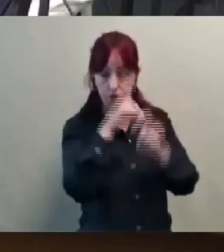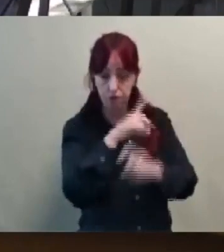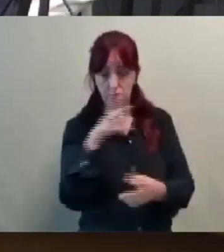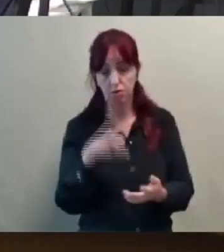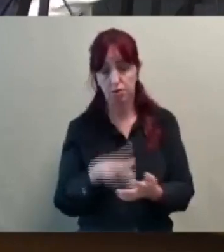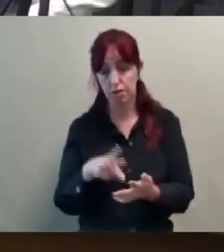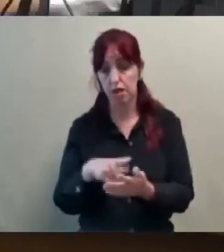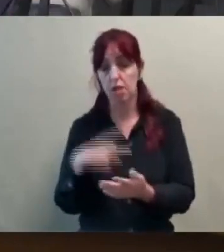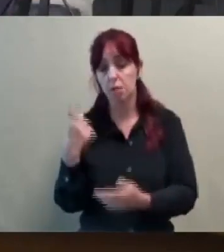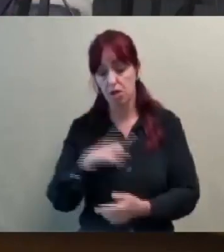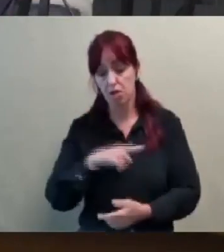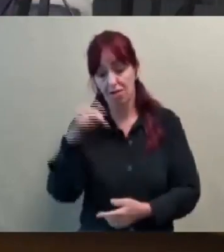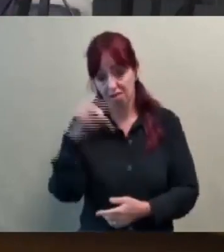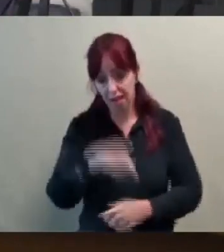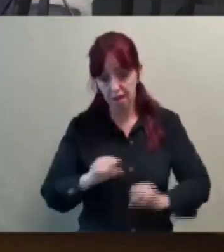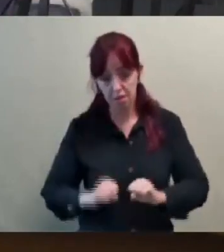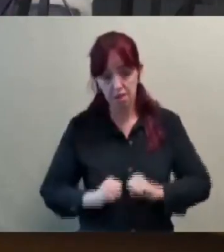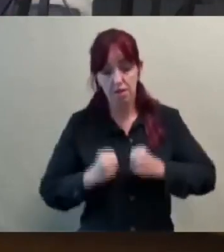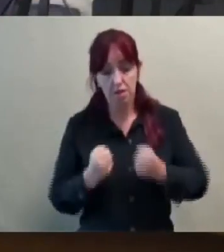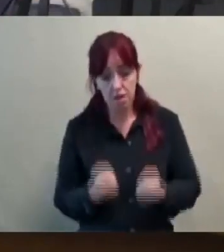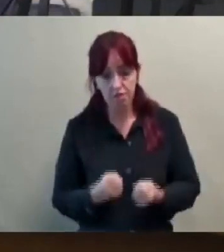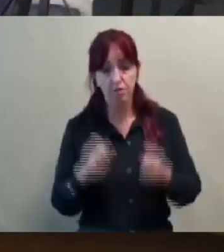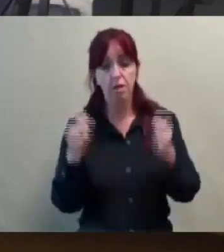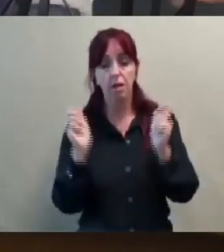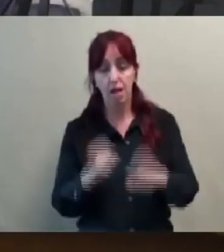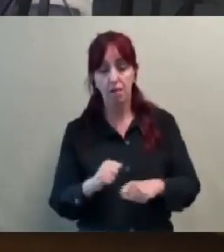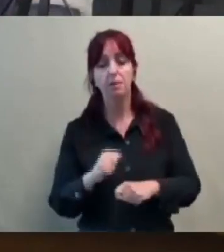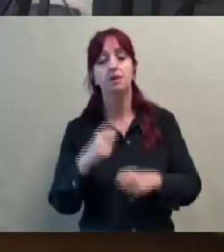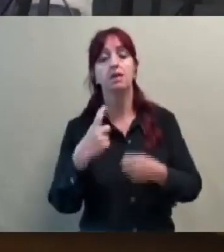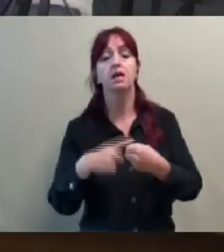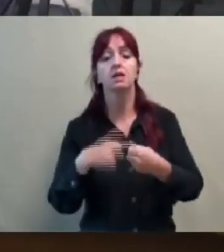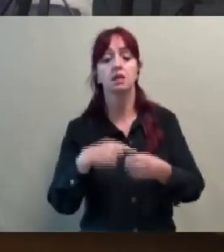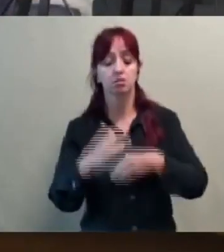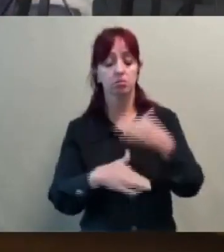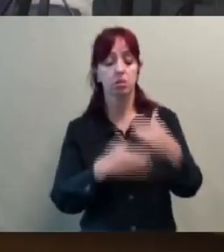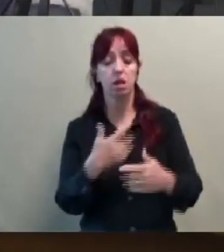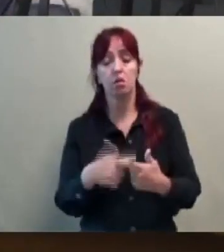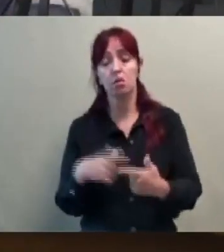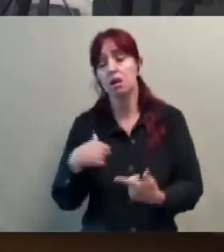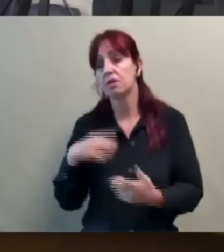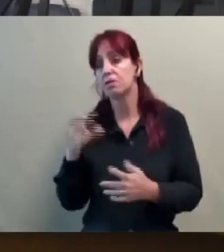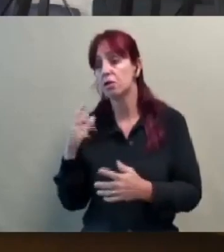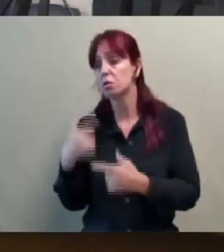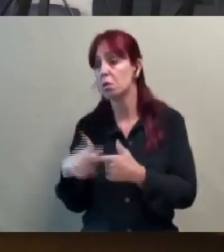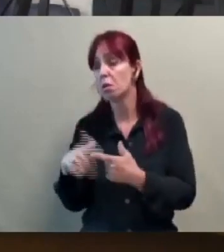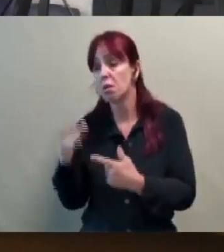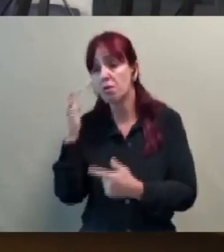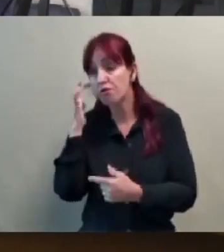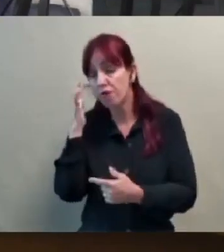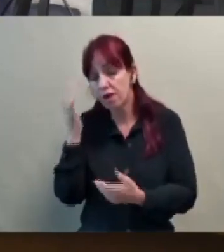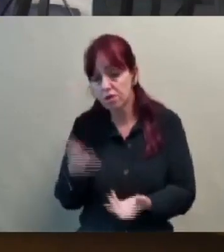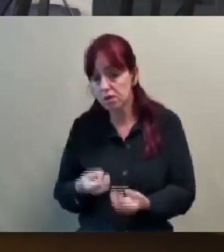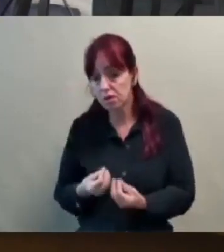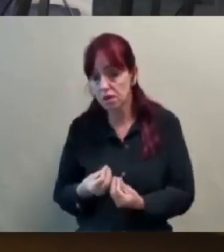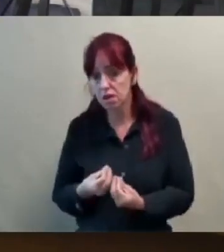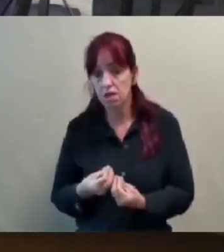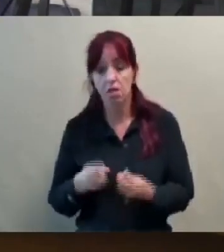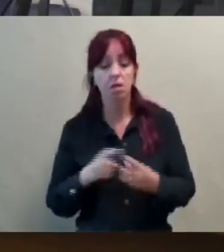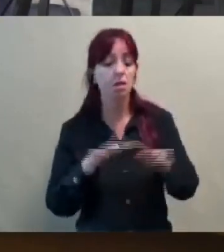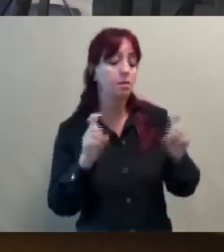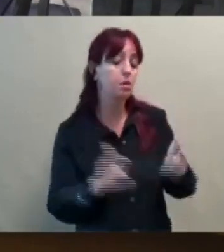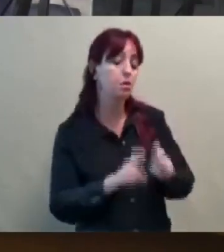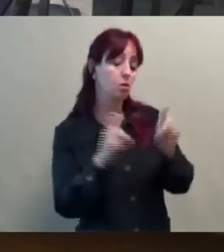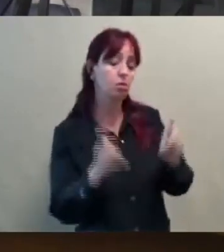aqui é para fazer com que a cidade ande, porque se fosse só para resolver problema fácil, até programação de computador resolveria o